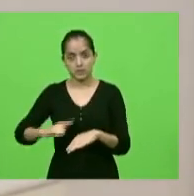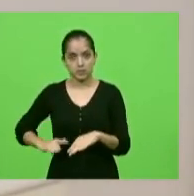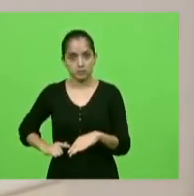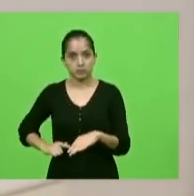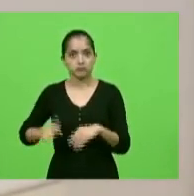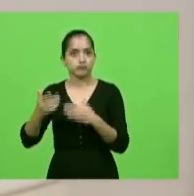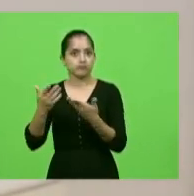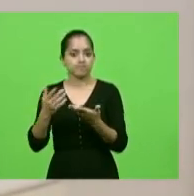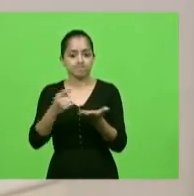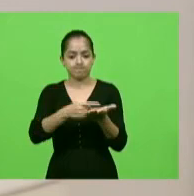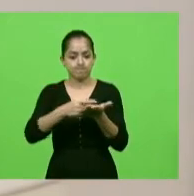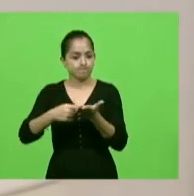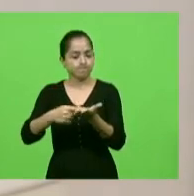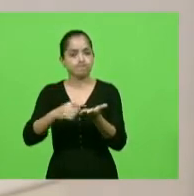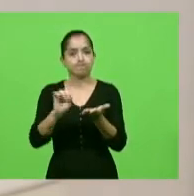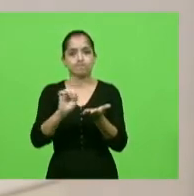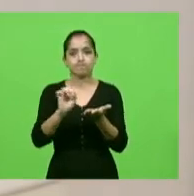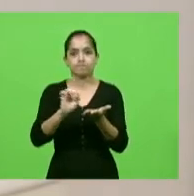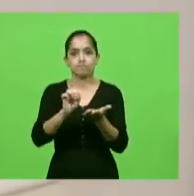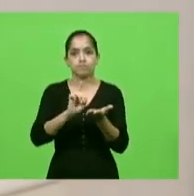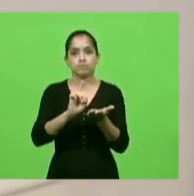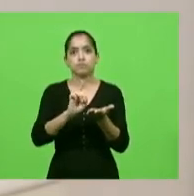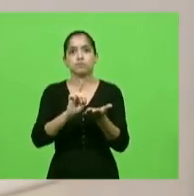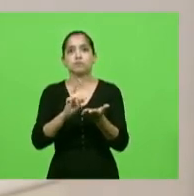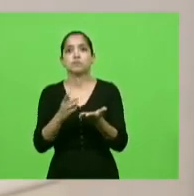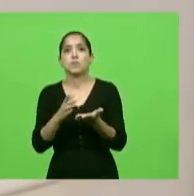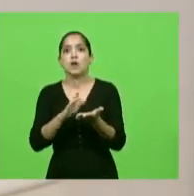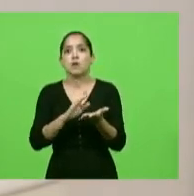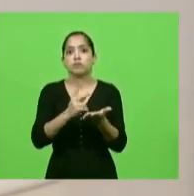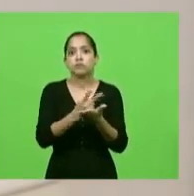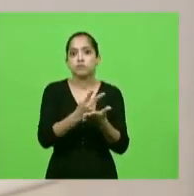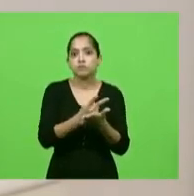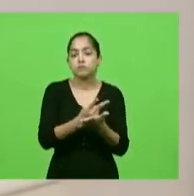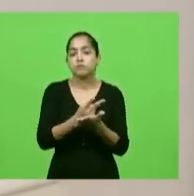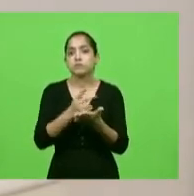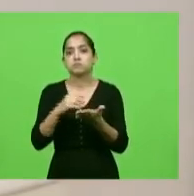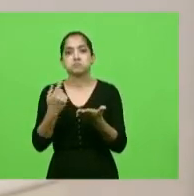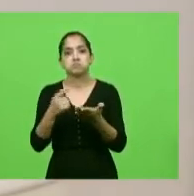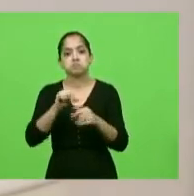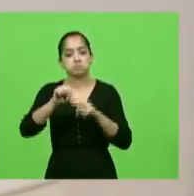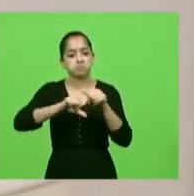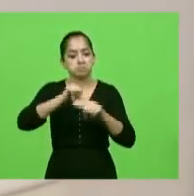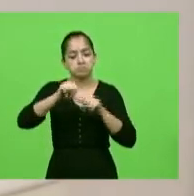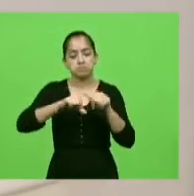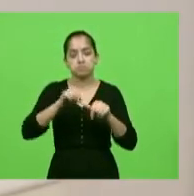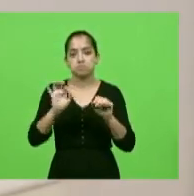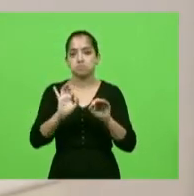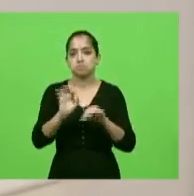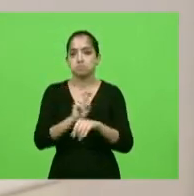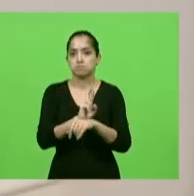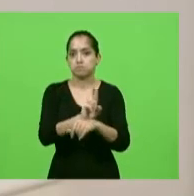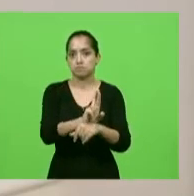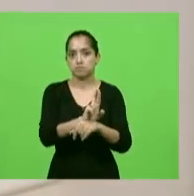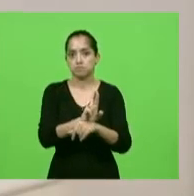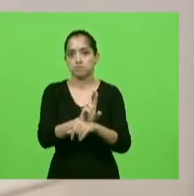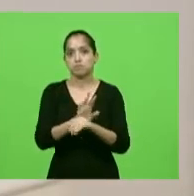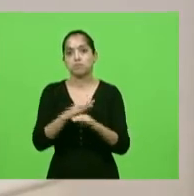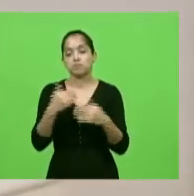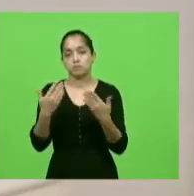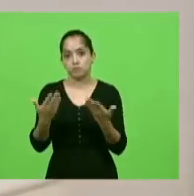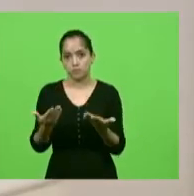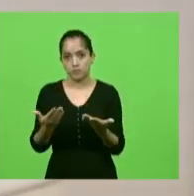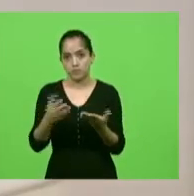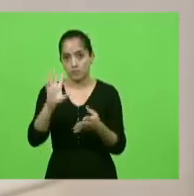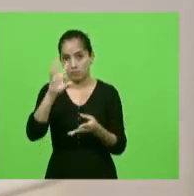estava em conluio com os fraudadores em nada altera os fatos em análise nesta representação. No mais, A